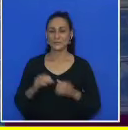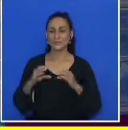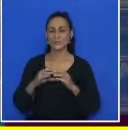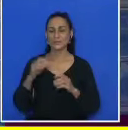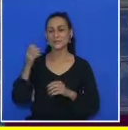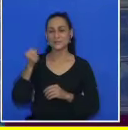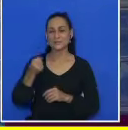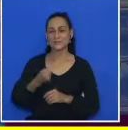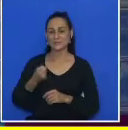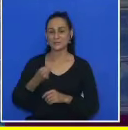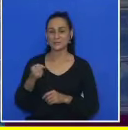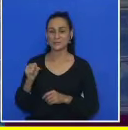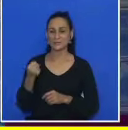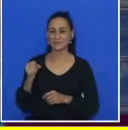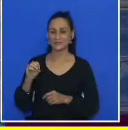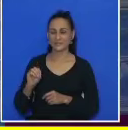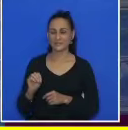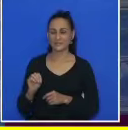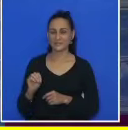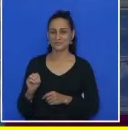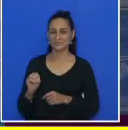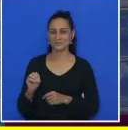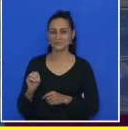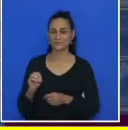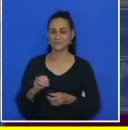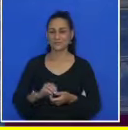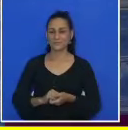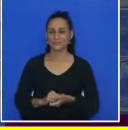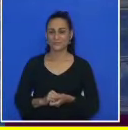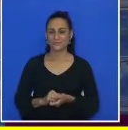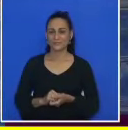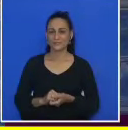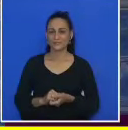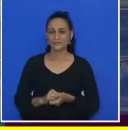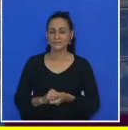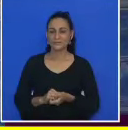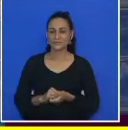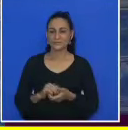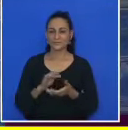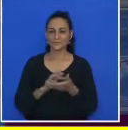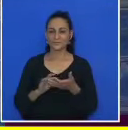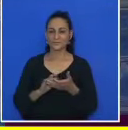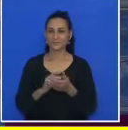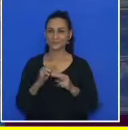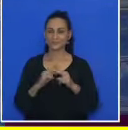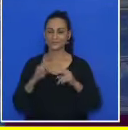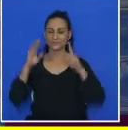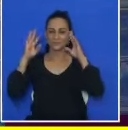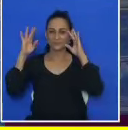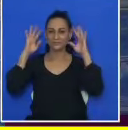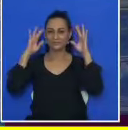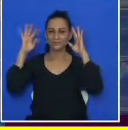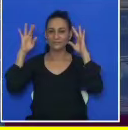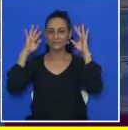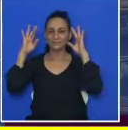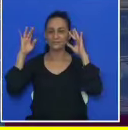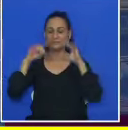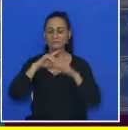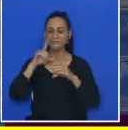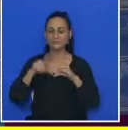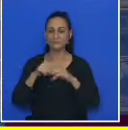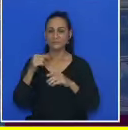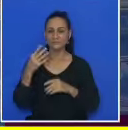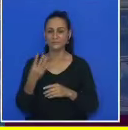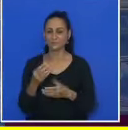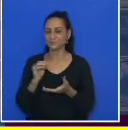Bola branca, número 80. Branca, 80. Loterias Caixa, já pensou? Foram